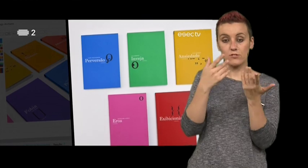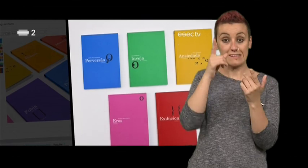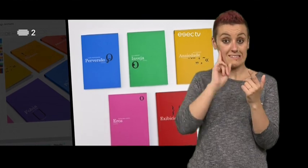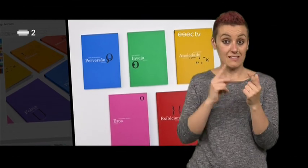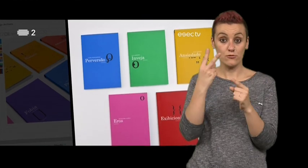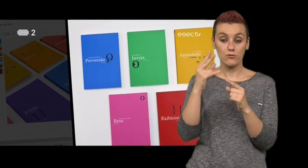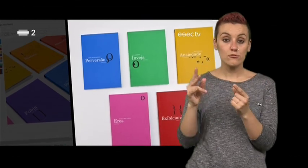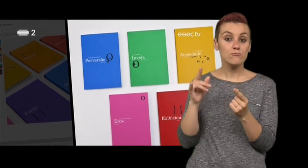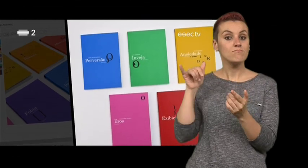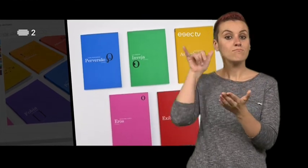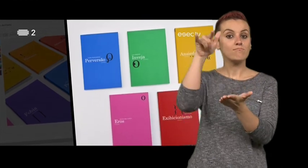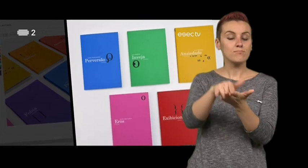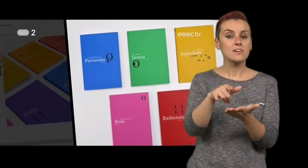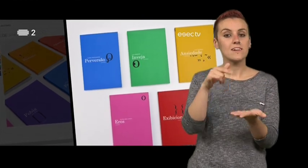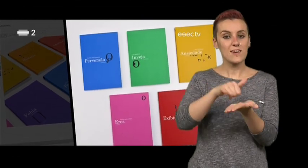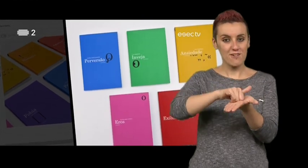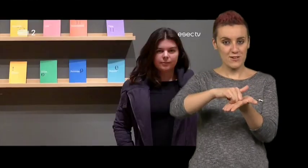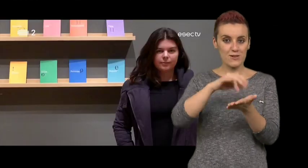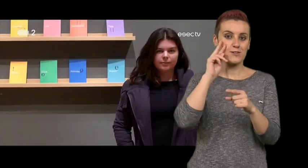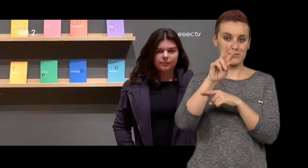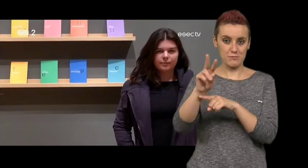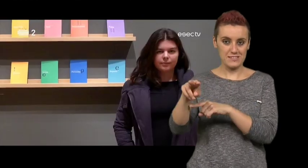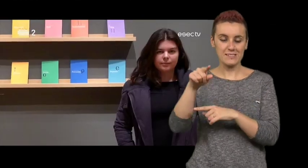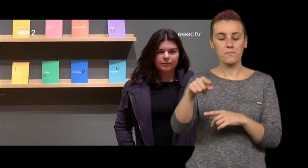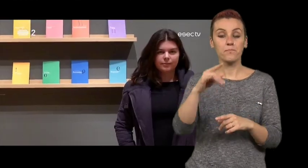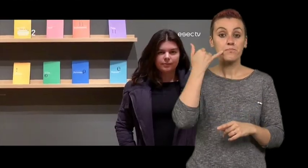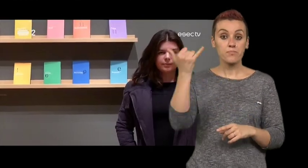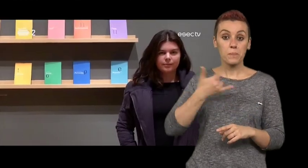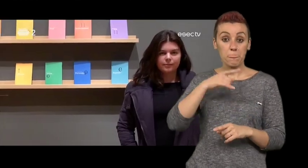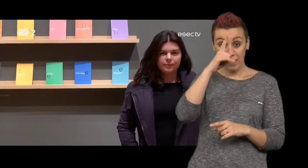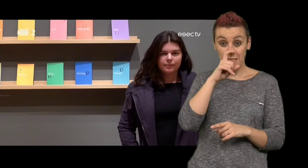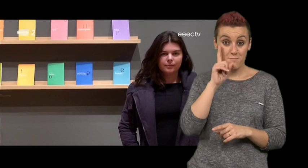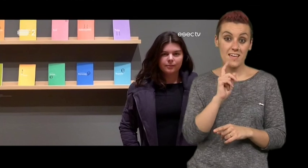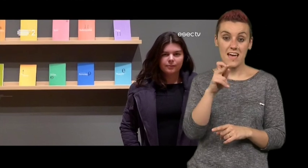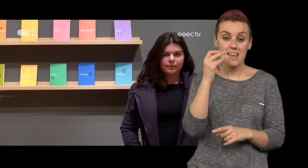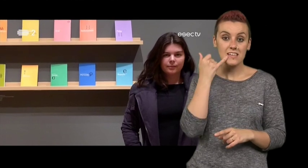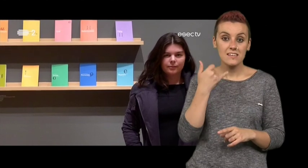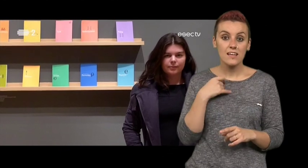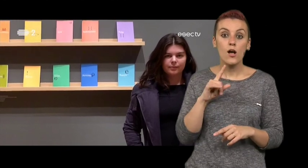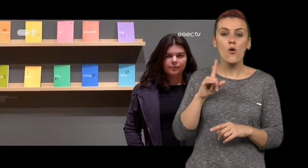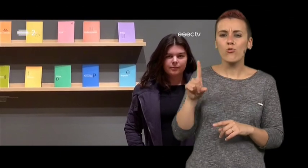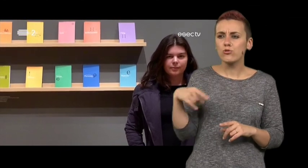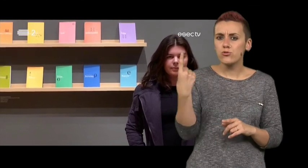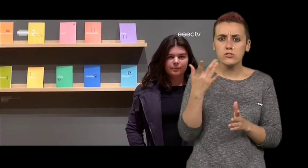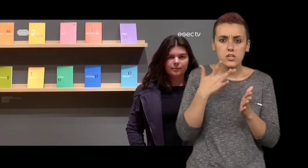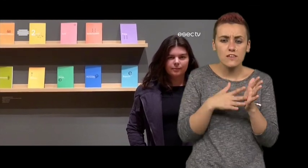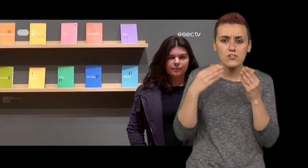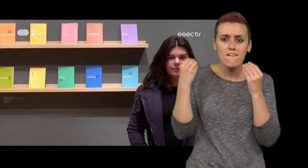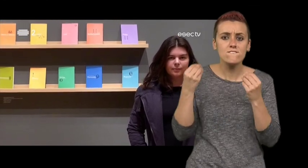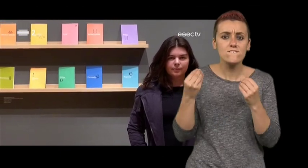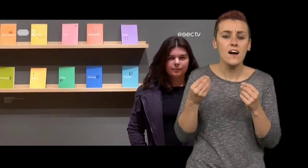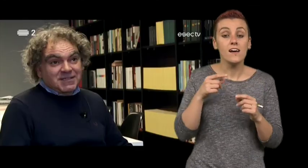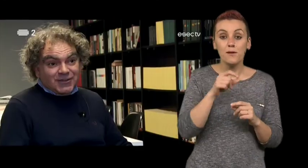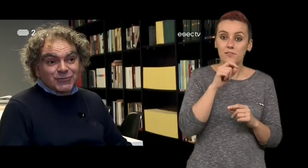Vida, foram a Nova Iorque à exposição. E telefonaram-me, eu lembro da Ana Boa Vida me dizer: epá, os outros são todos tão